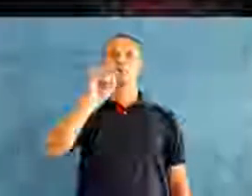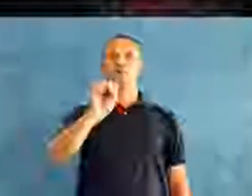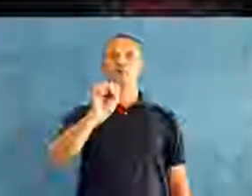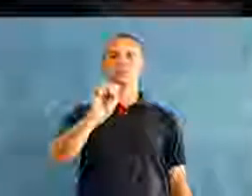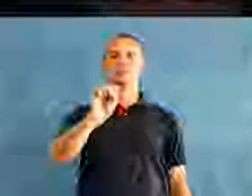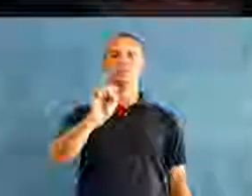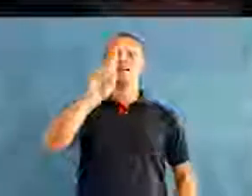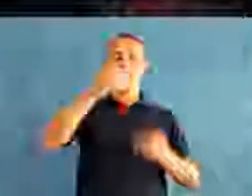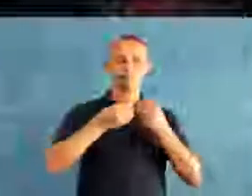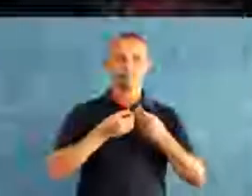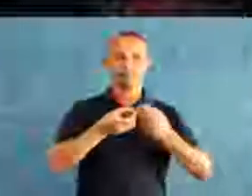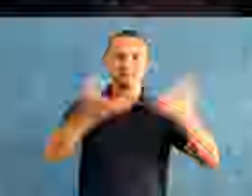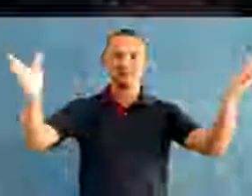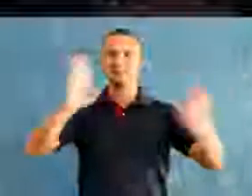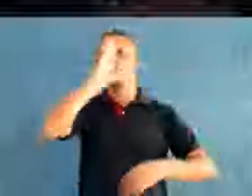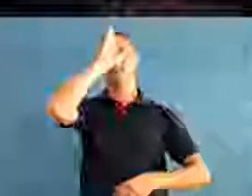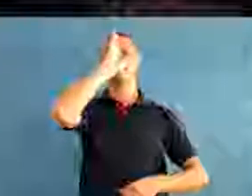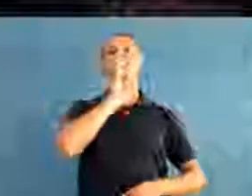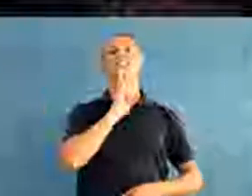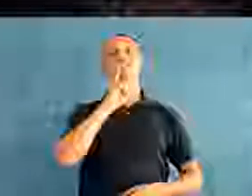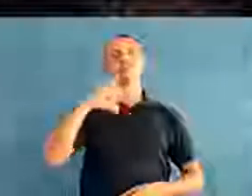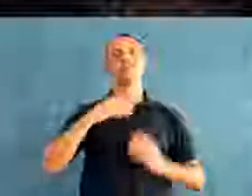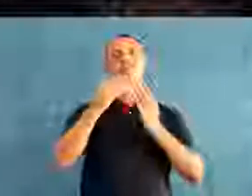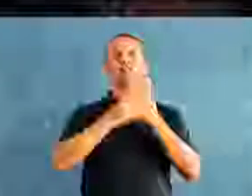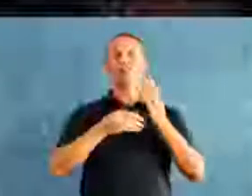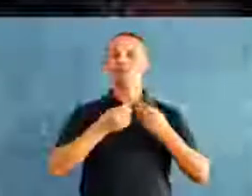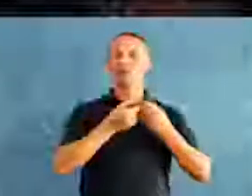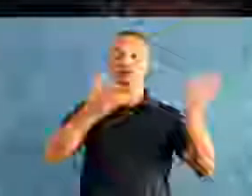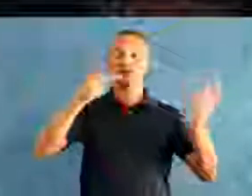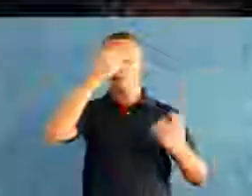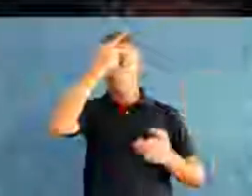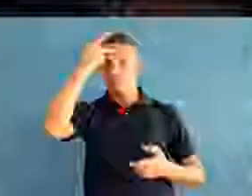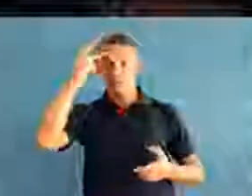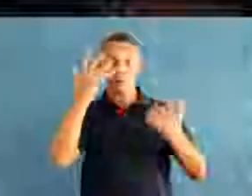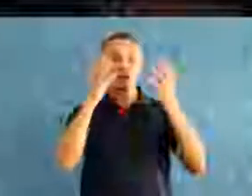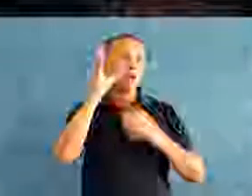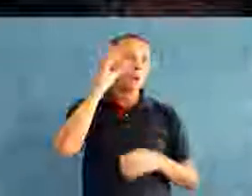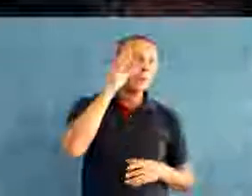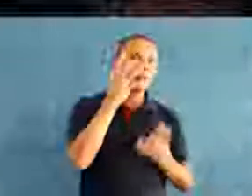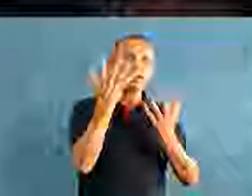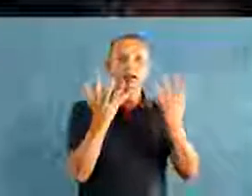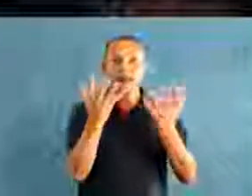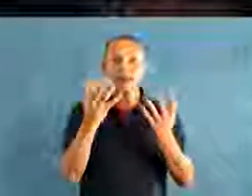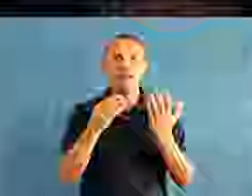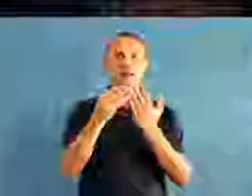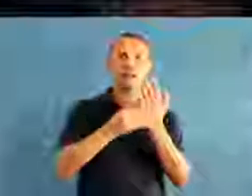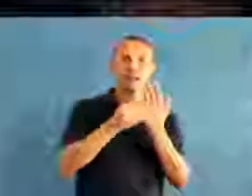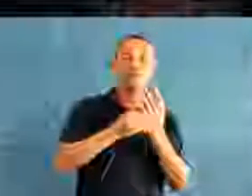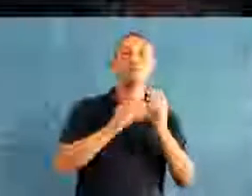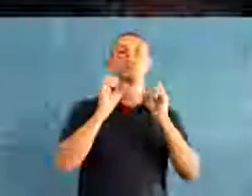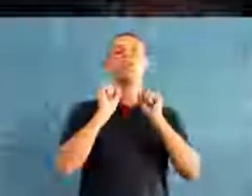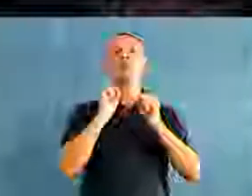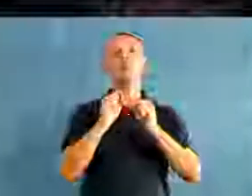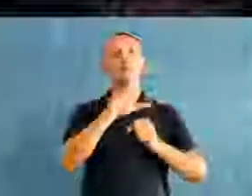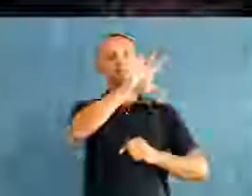que foi feito com recursos do Fundo Estadual de Cultura. Né? Aqueles que se interessam pela obra de Bartolomeu Campos de Queiroz podem depois obter